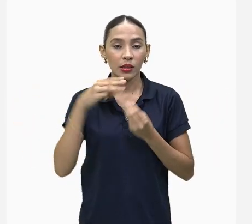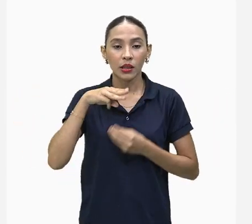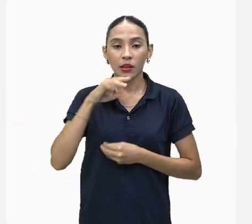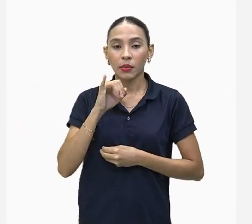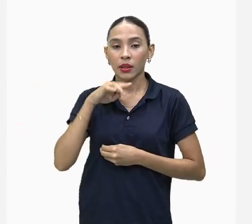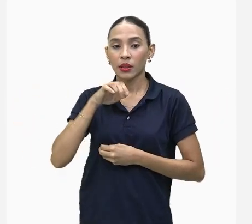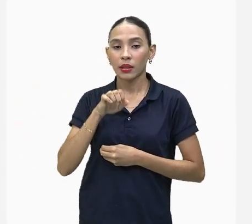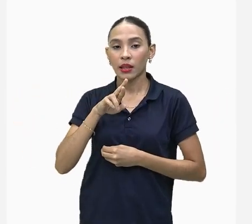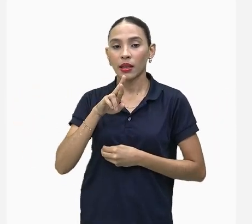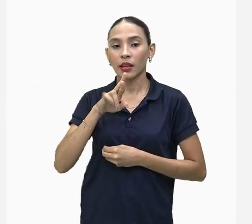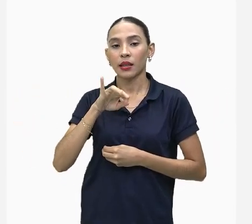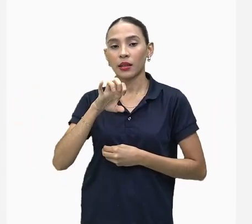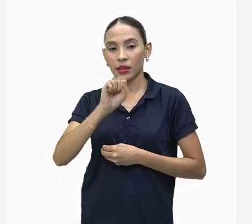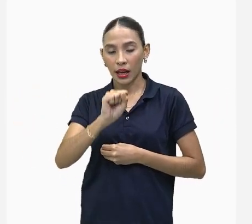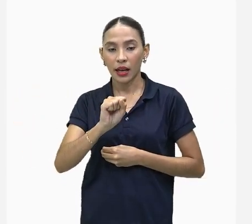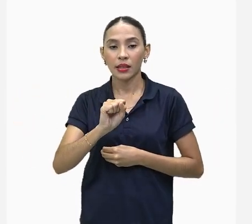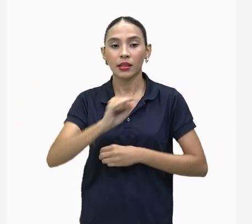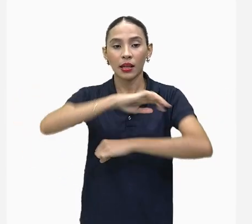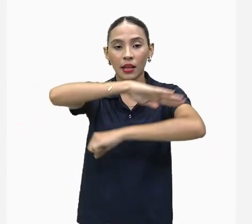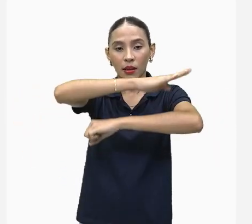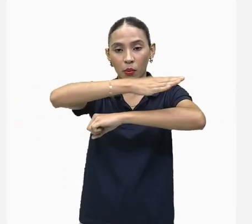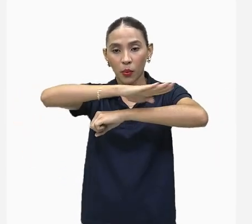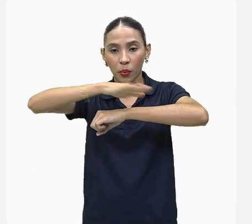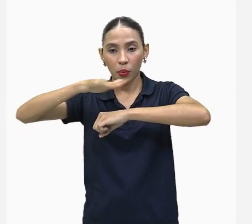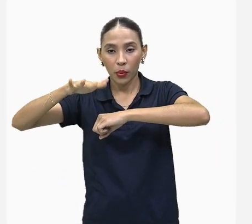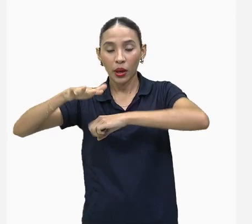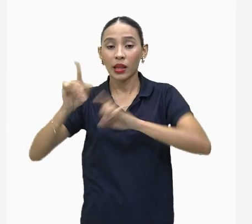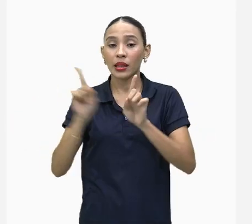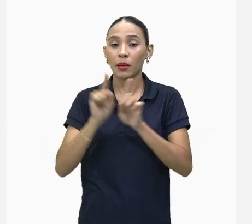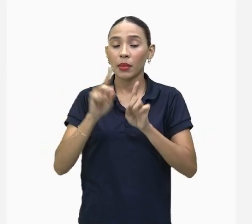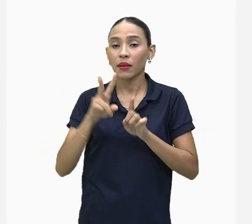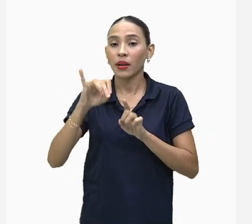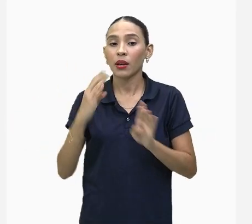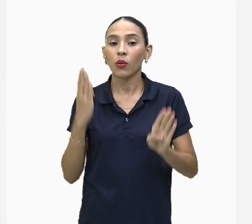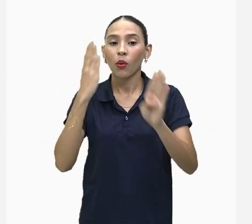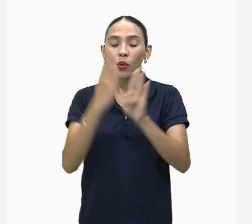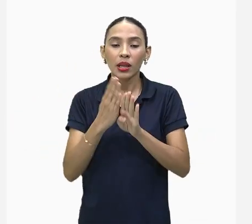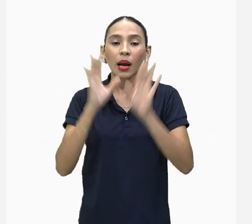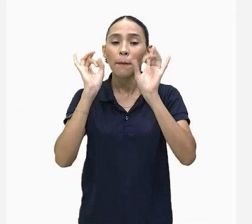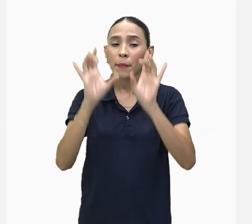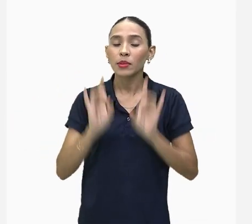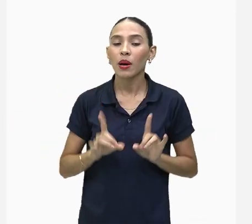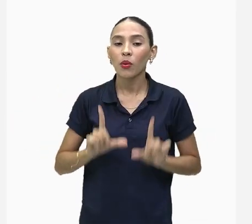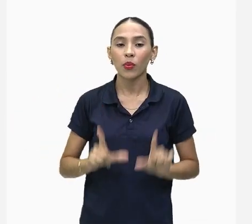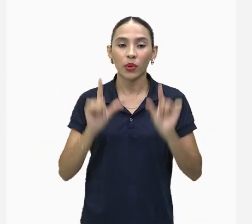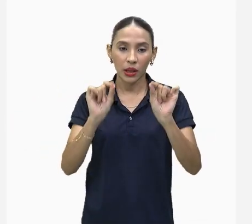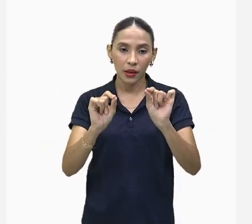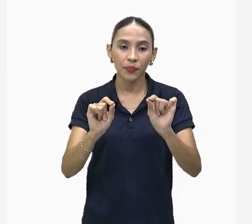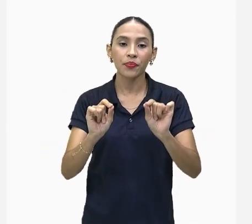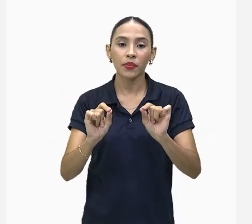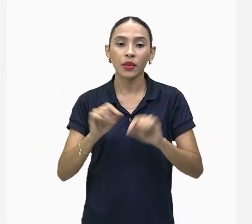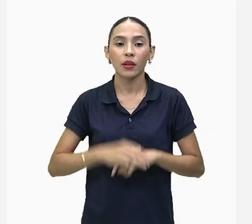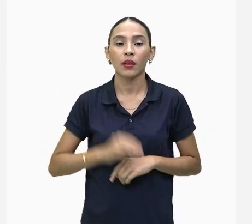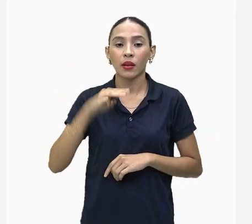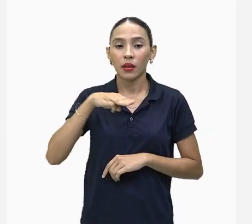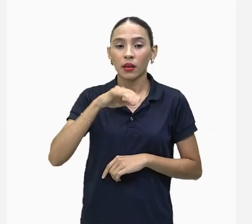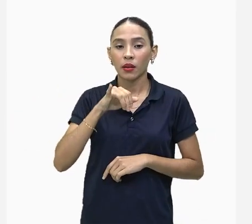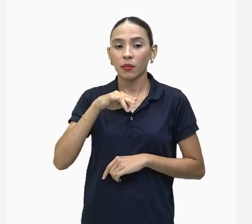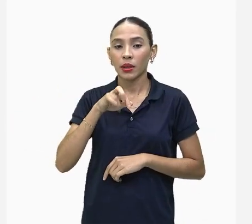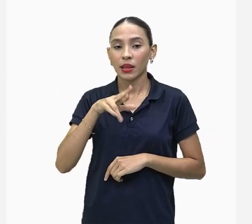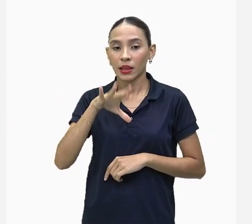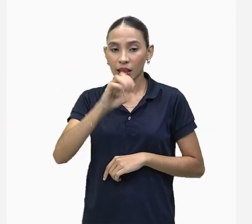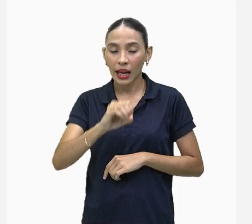nesse planalto, certo? E na Serra de Carajás nós vamos ter como destaque aí o minério de ferro,